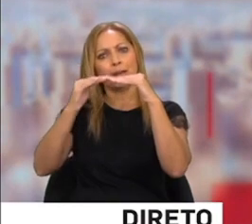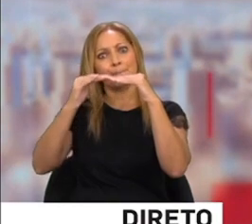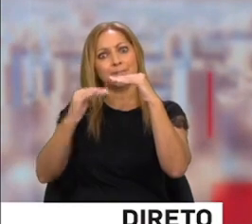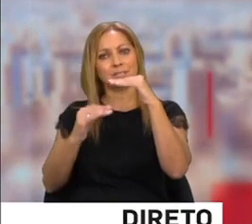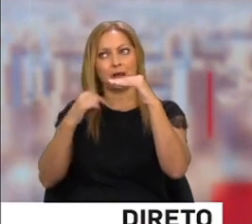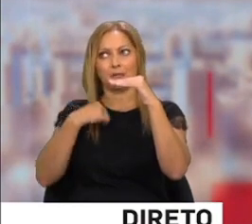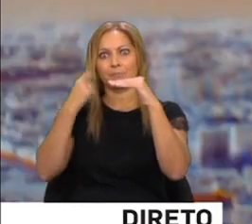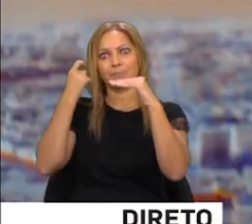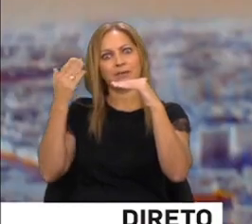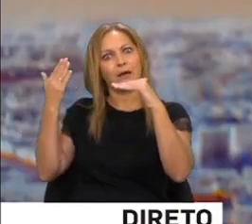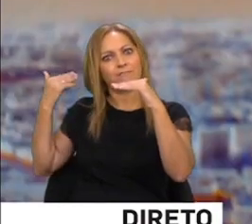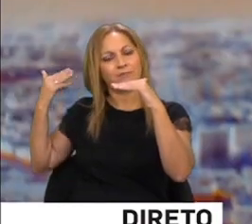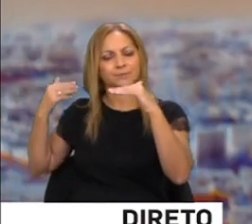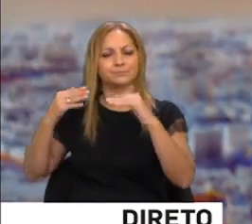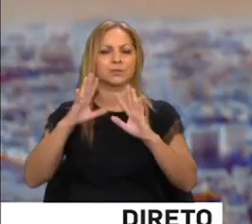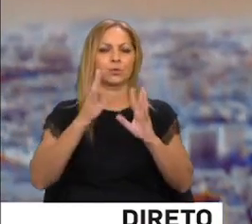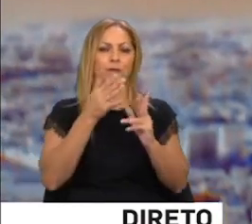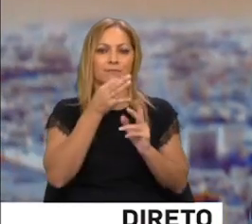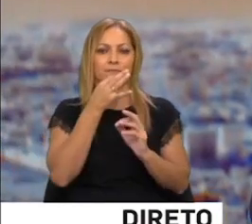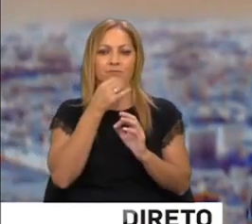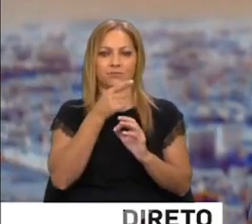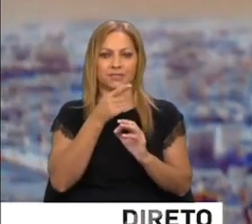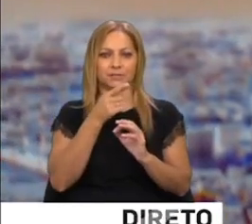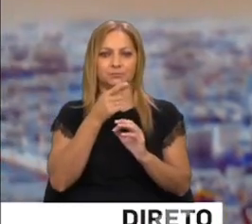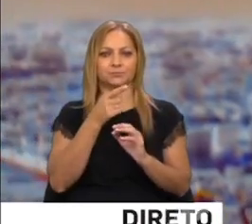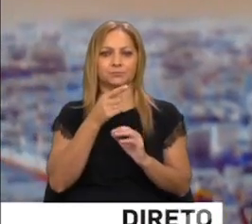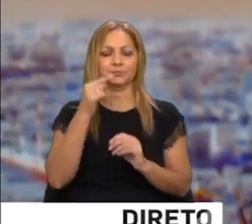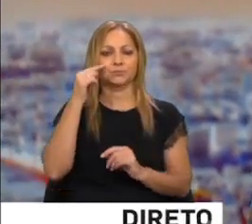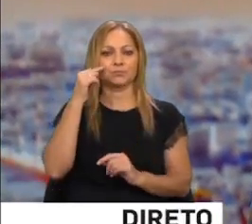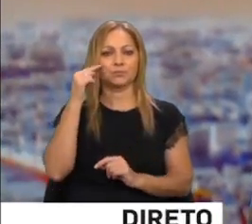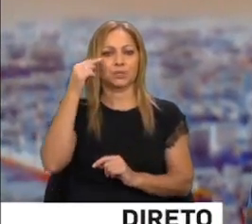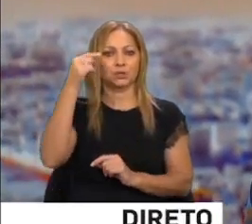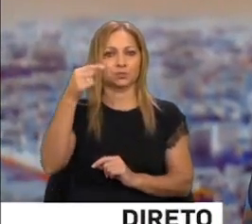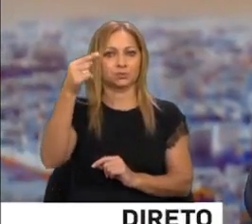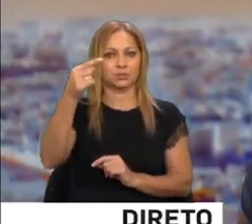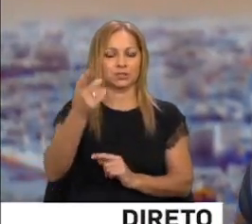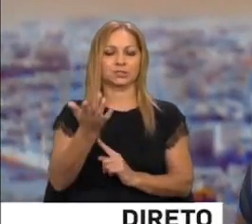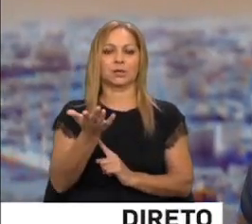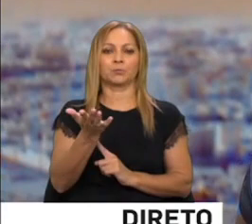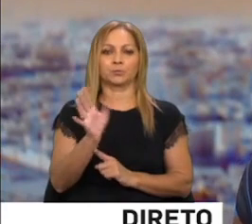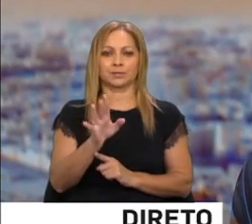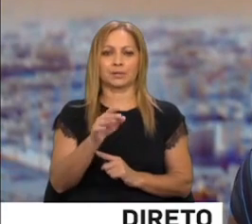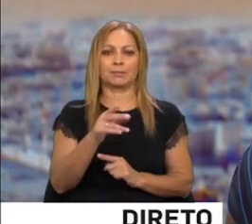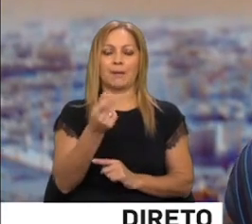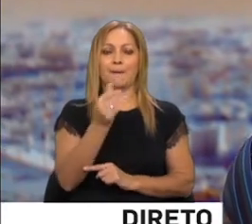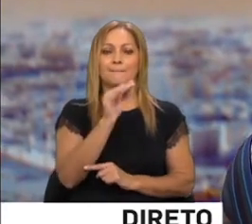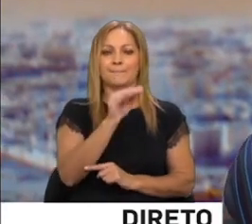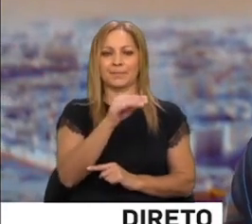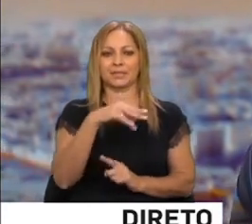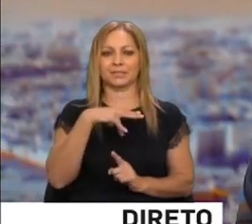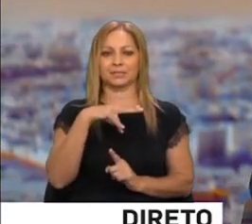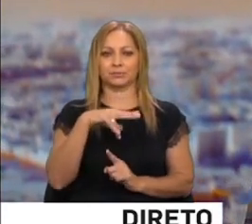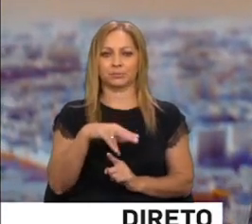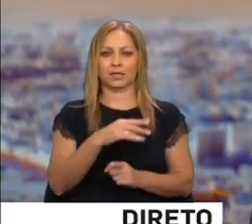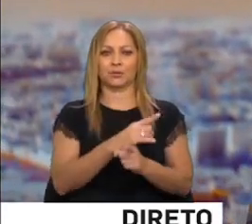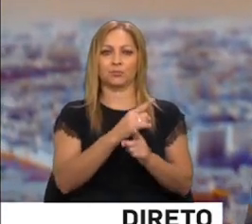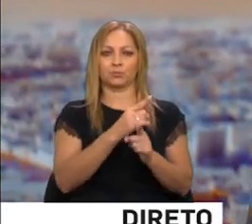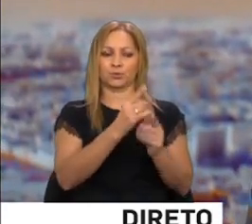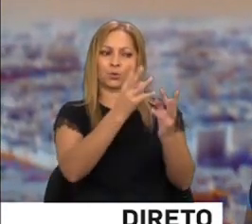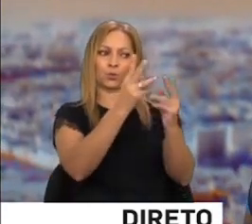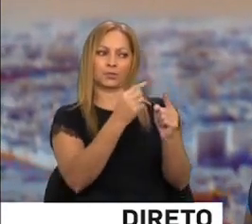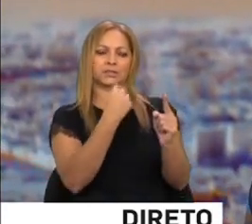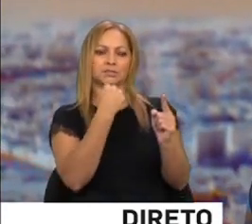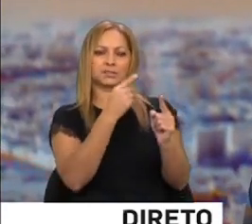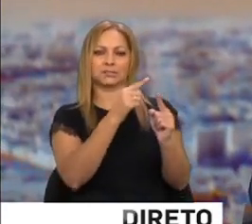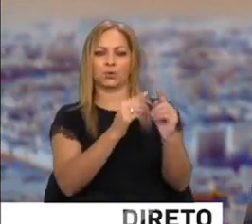falamos Peço desculpa pela interrupção quando falamos da especialistas falamos por exemplo do banco de Portugal cujo as previsões de diziam que o